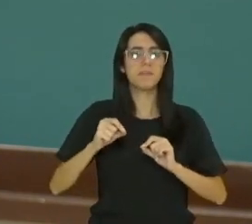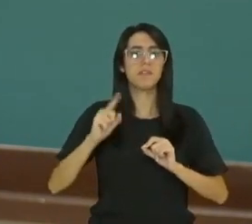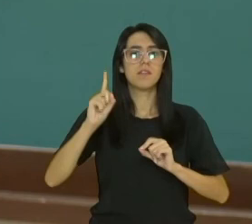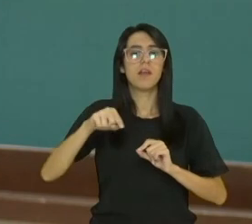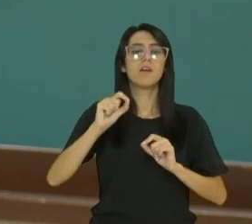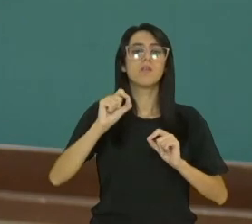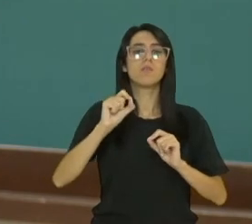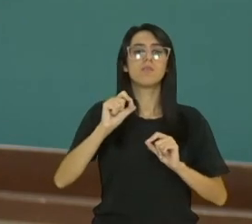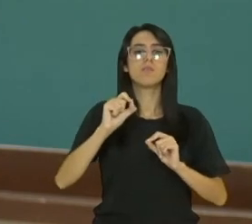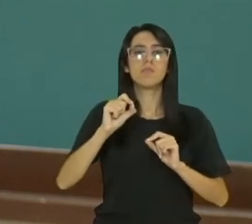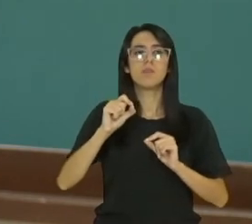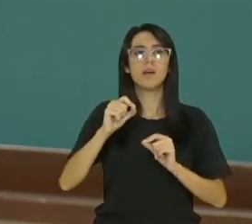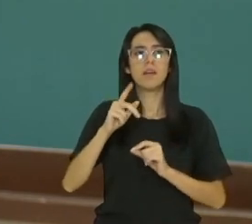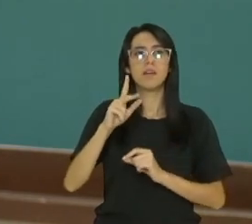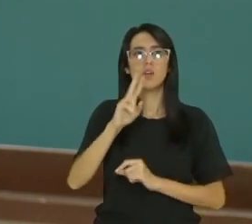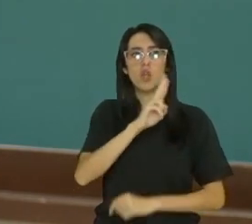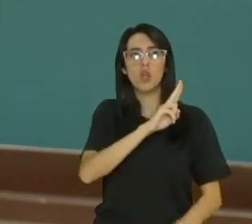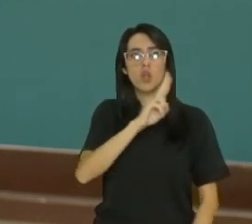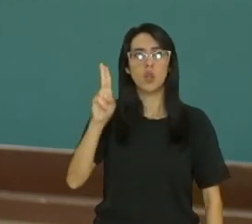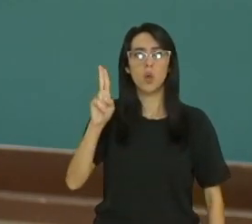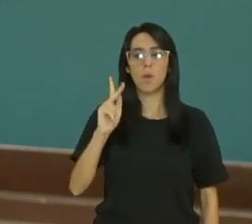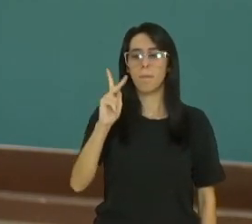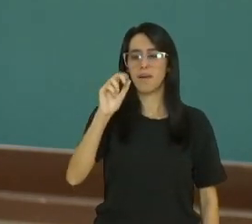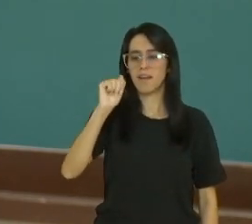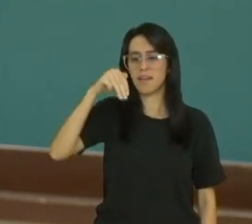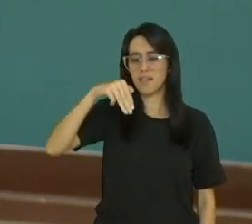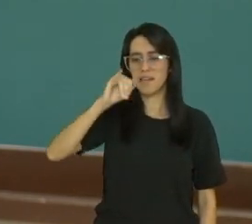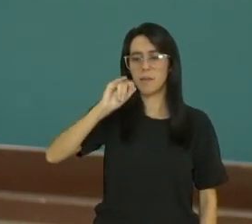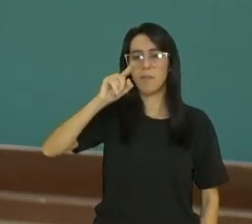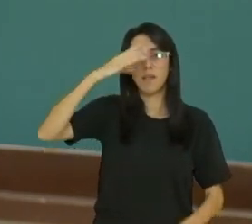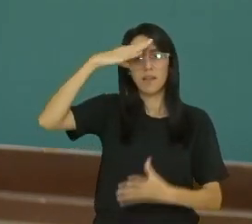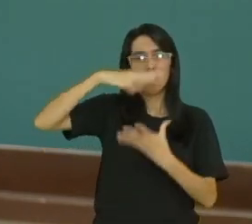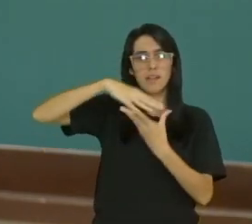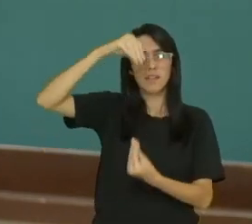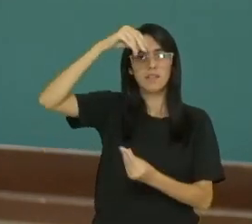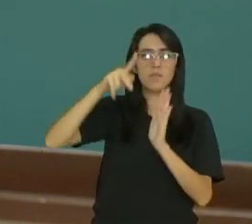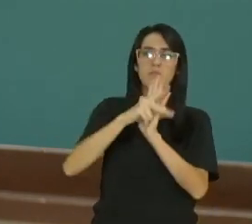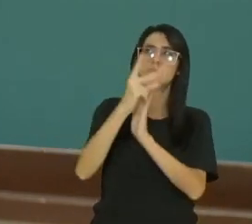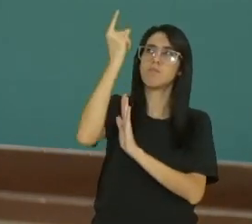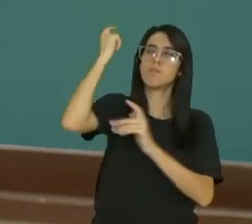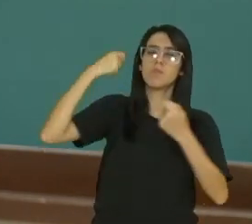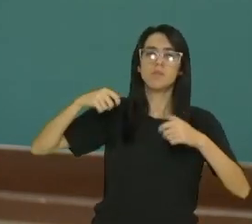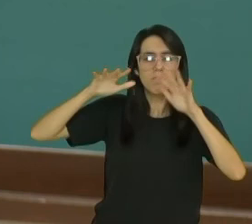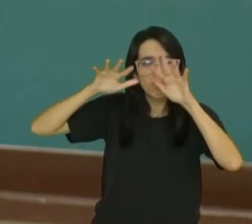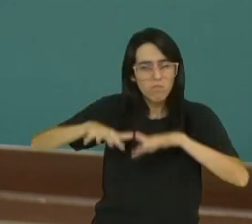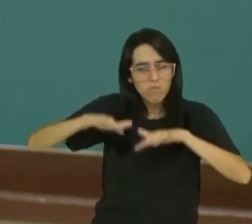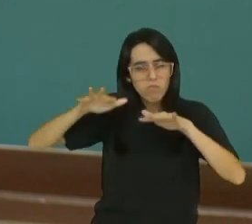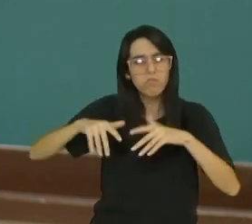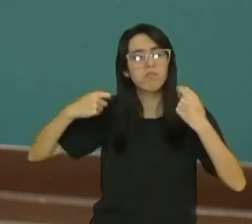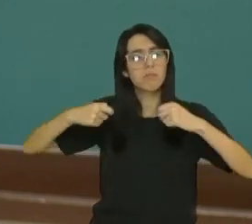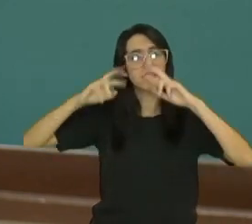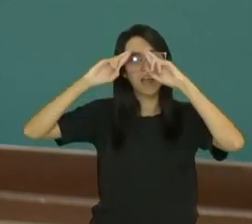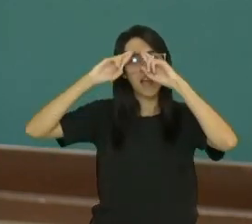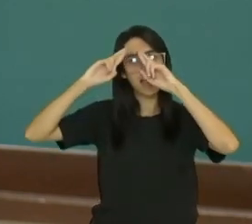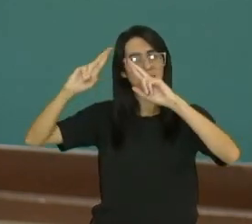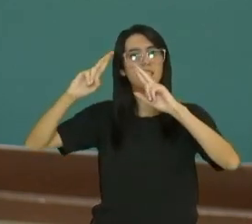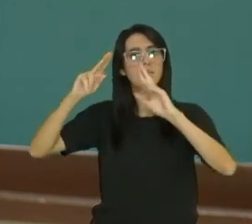natureza dos kami, que seria o espírito dos antepassados que devem ser cultuados e